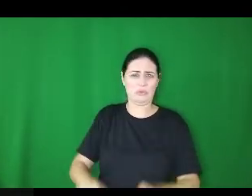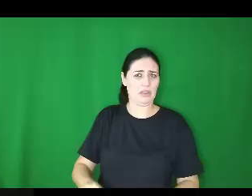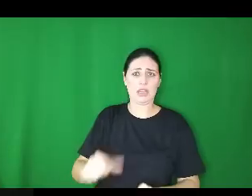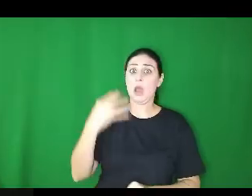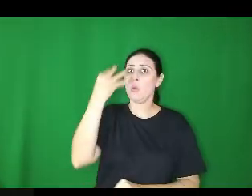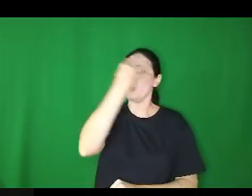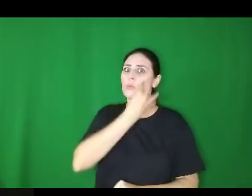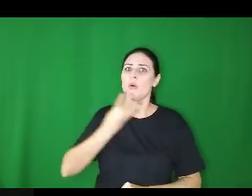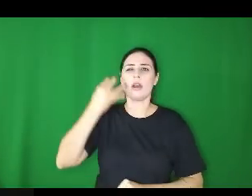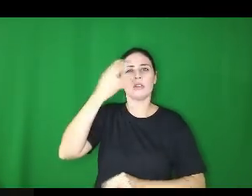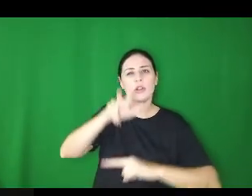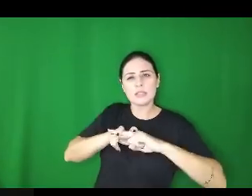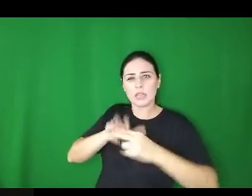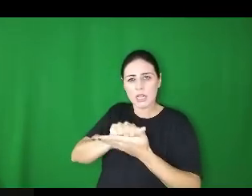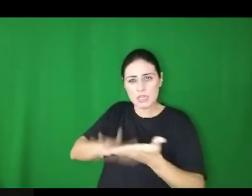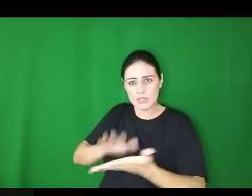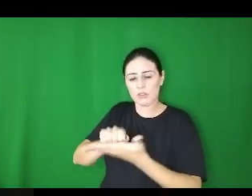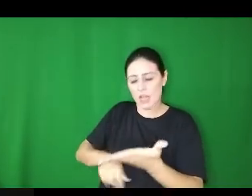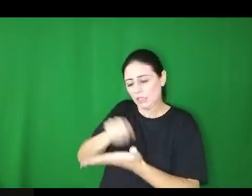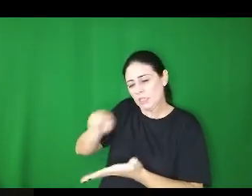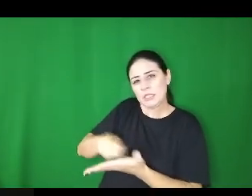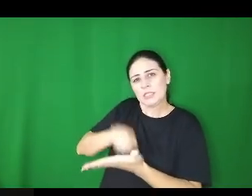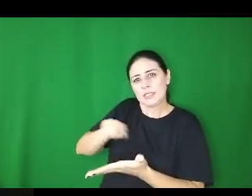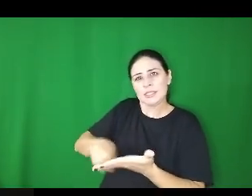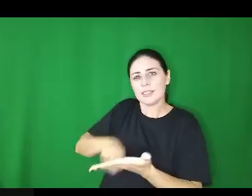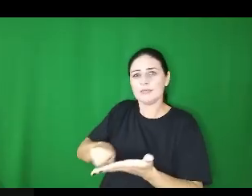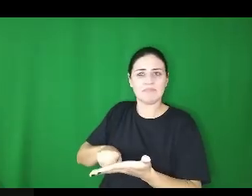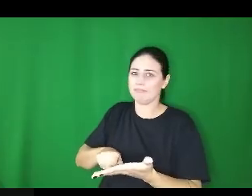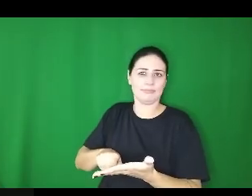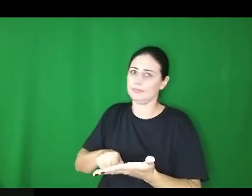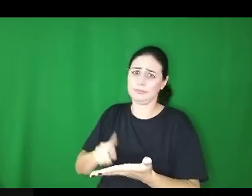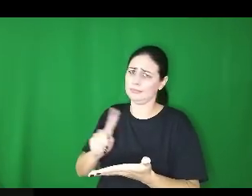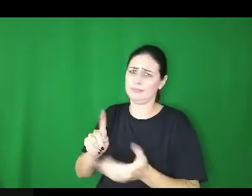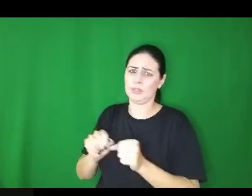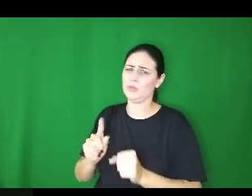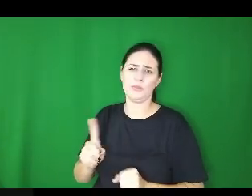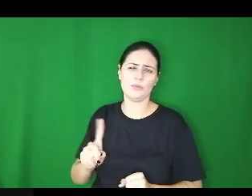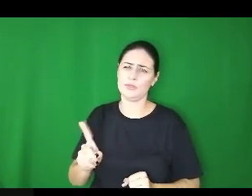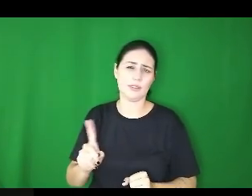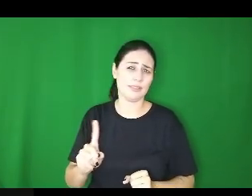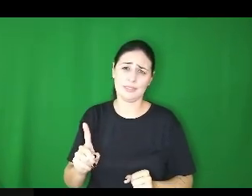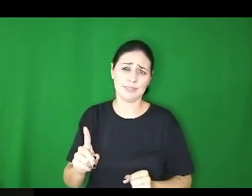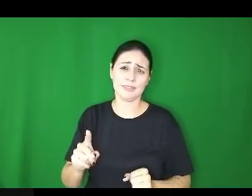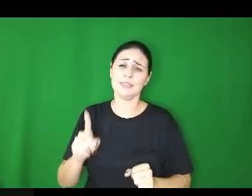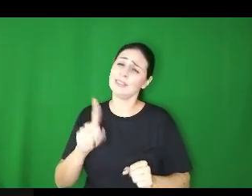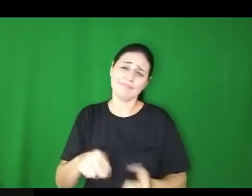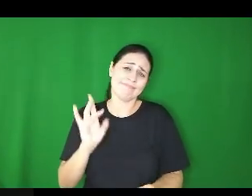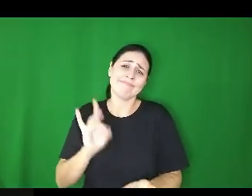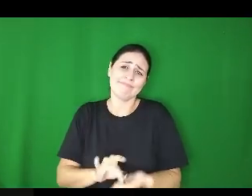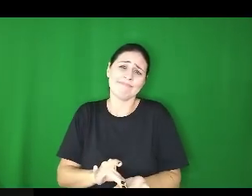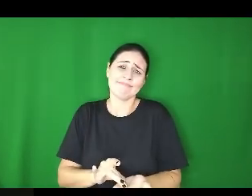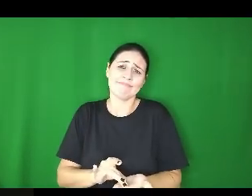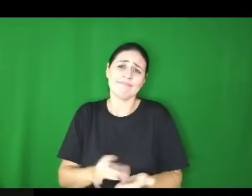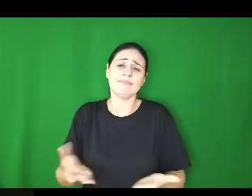Então, quem participou, vê a lógica ali, mas quem não participou, tem áreas do conhecimento que eu tive que sentar e ler,